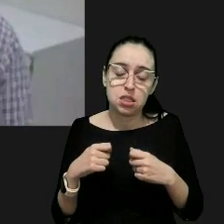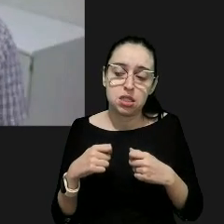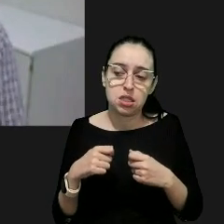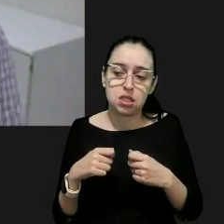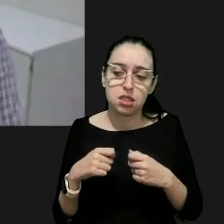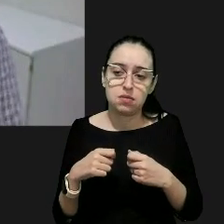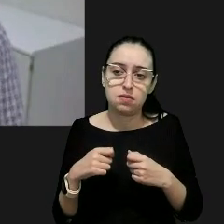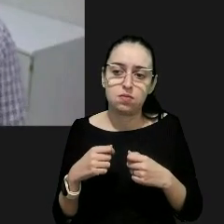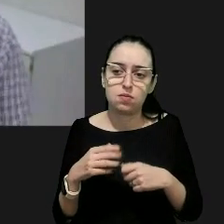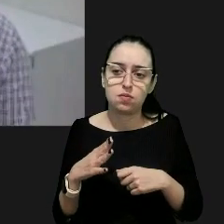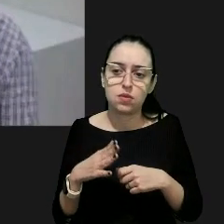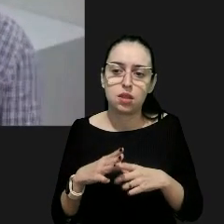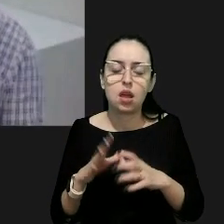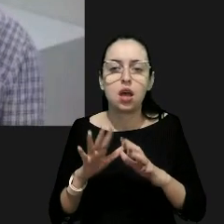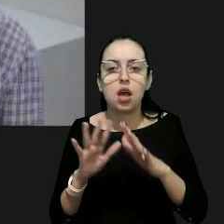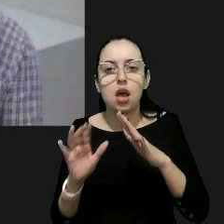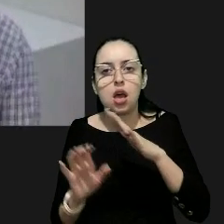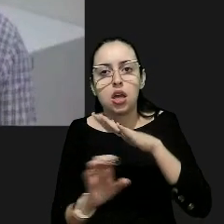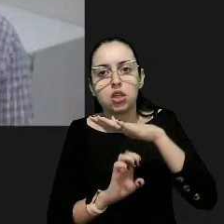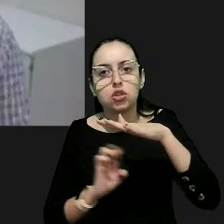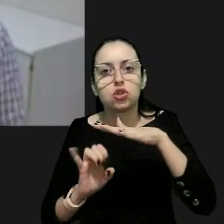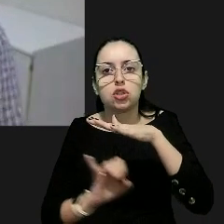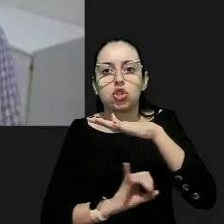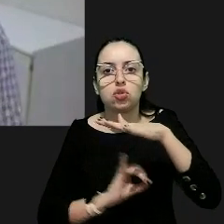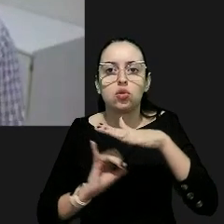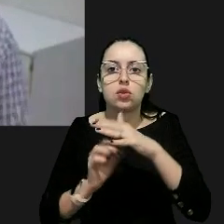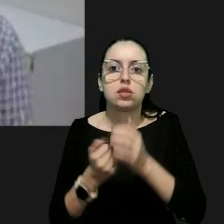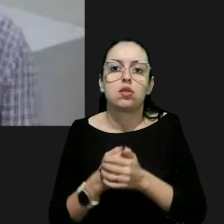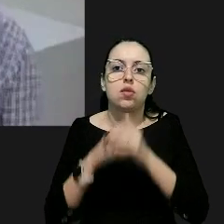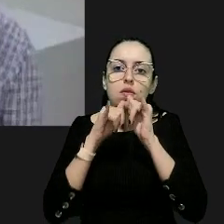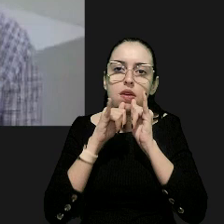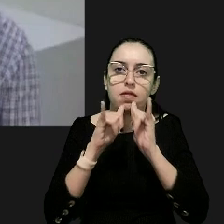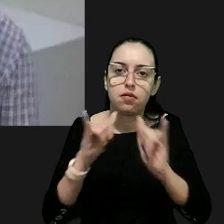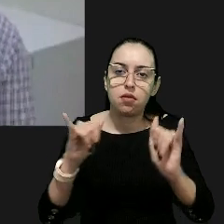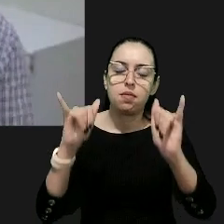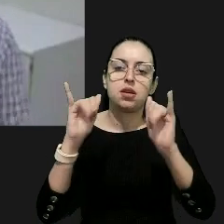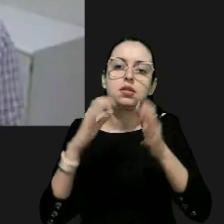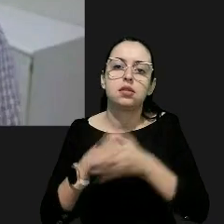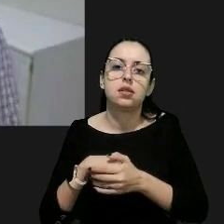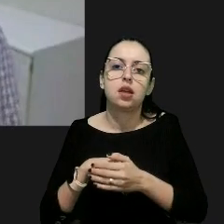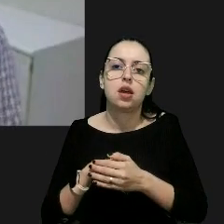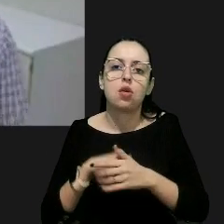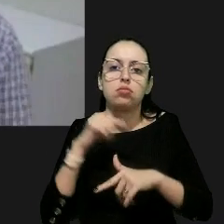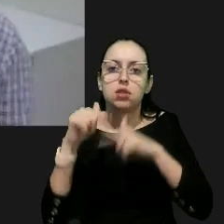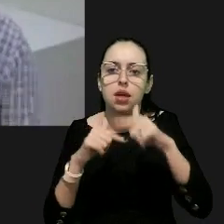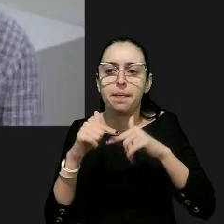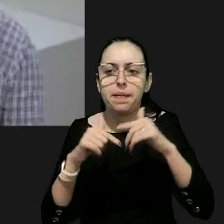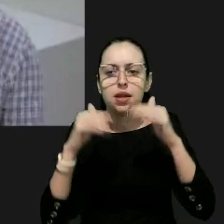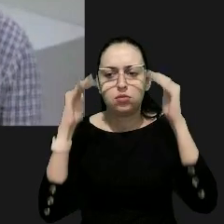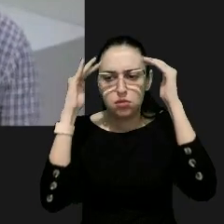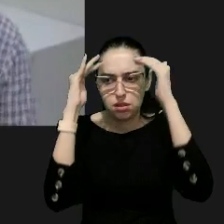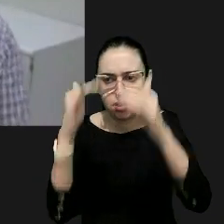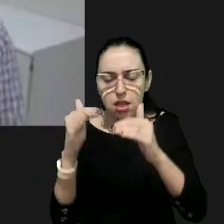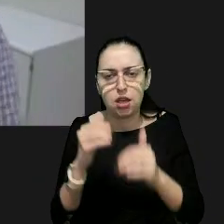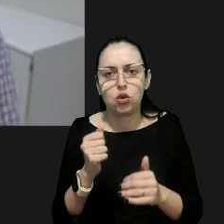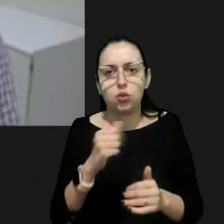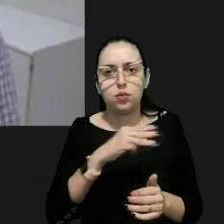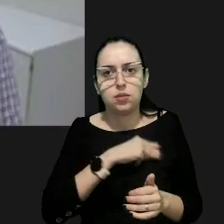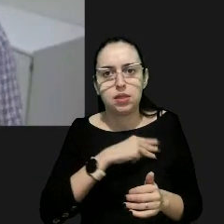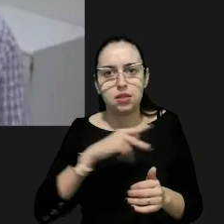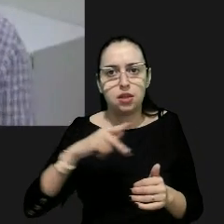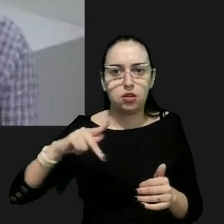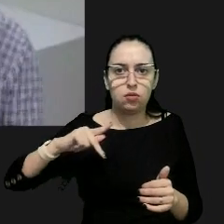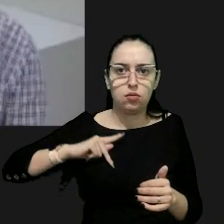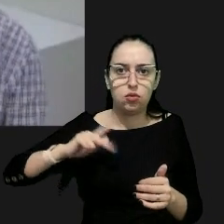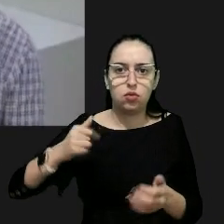difícil. Então, acho que ainda precisava, a gente precisava de assim, muitas ONGs, muita informação, um trabalho